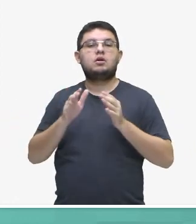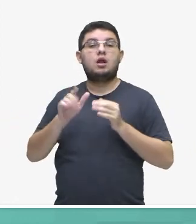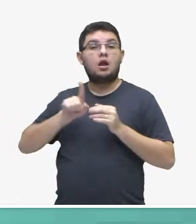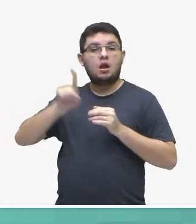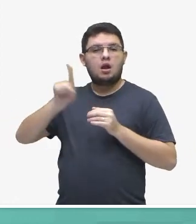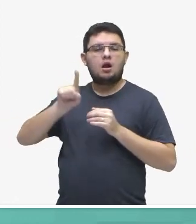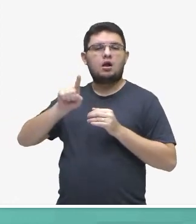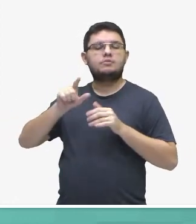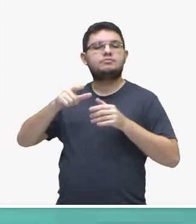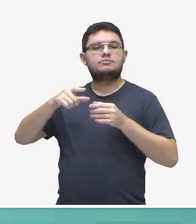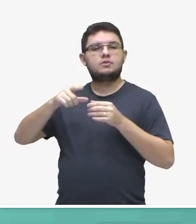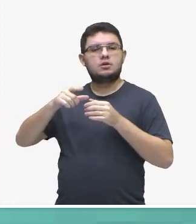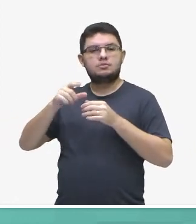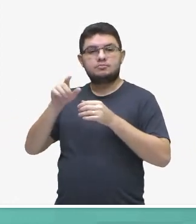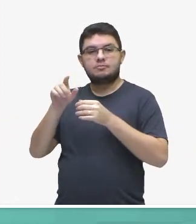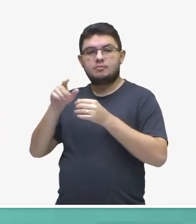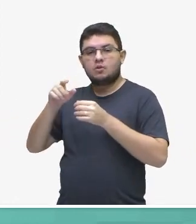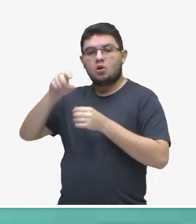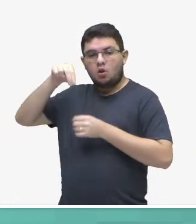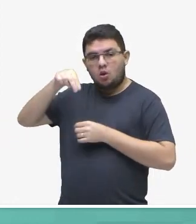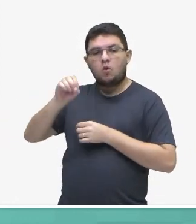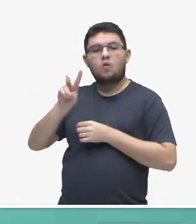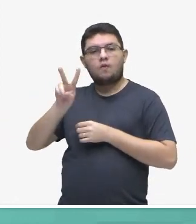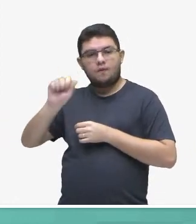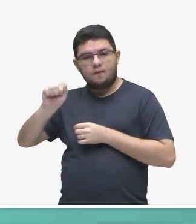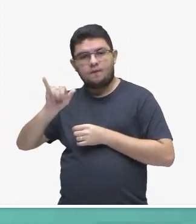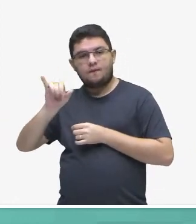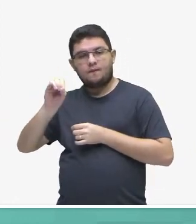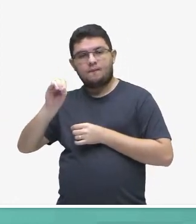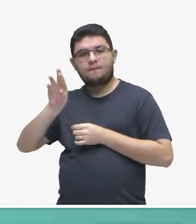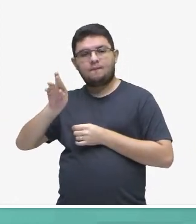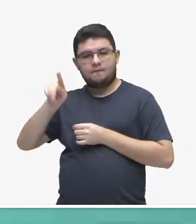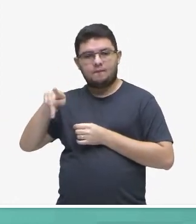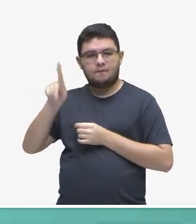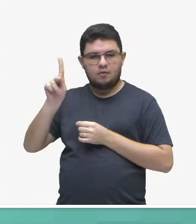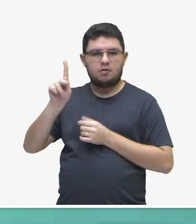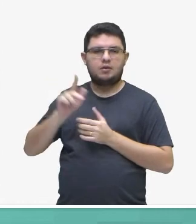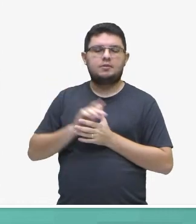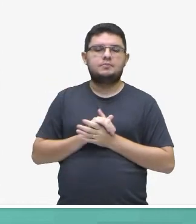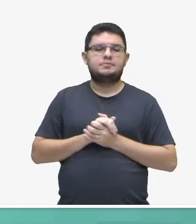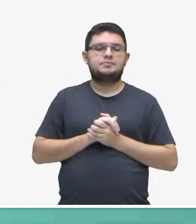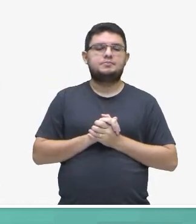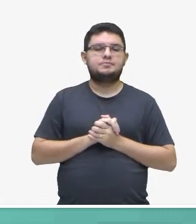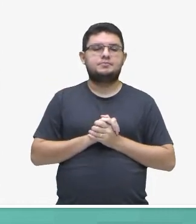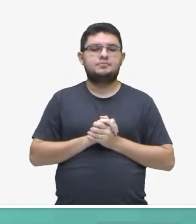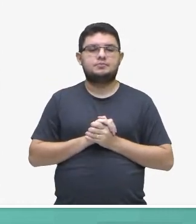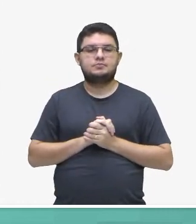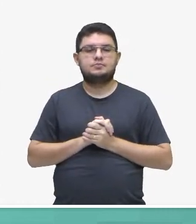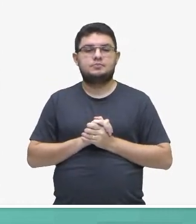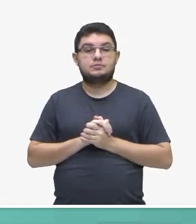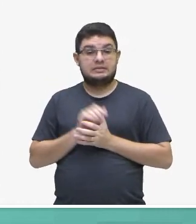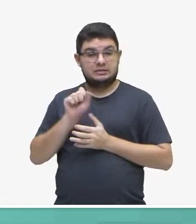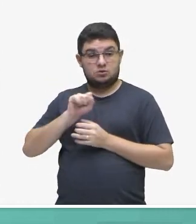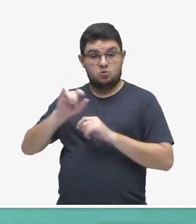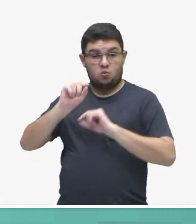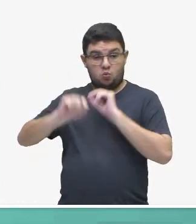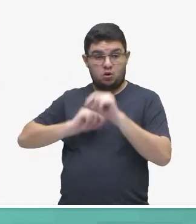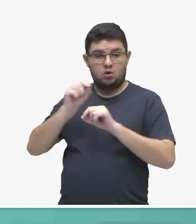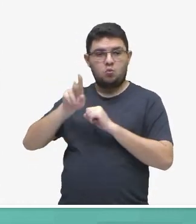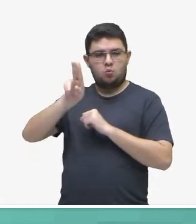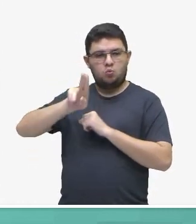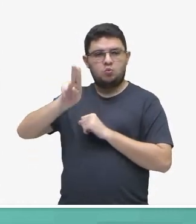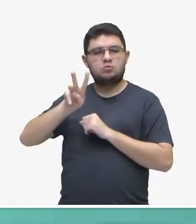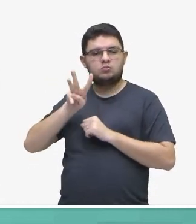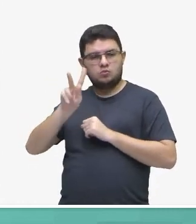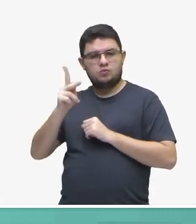She works on Fifth Avenue. Ela trabalha na Quinta Avenida, tá certo? Então, quando eu uso where no começo da